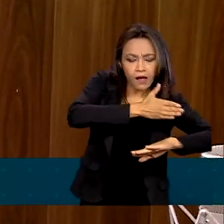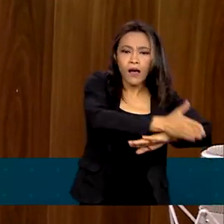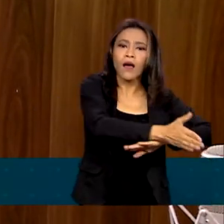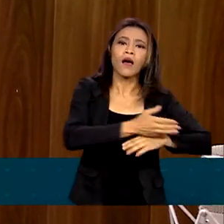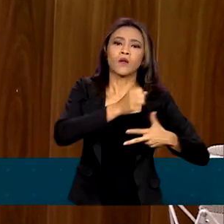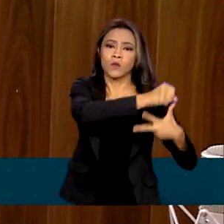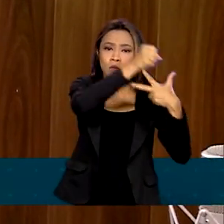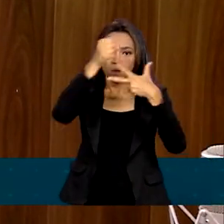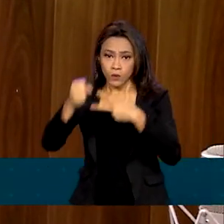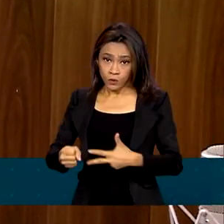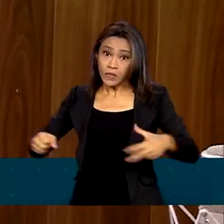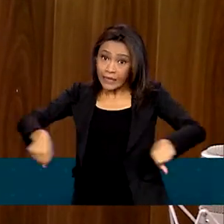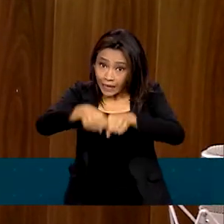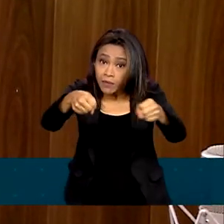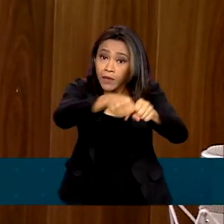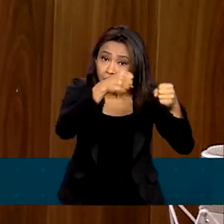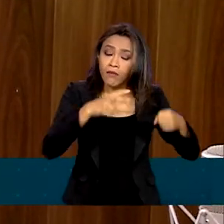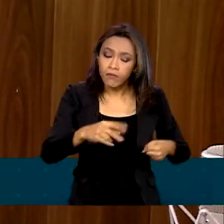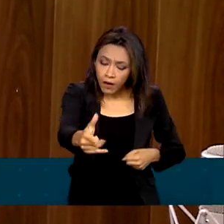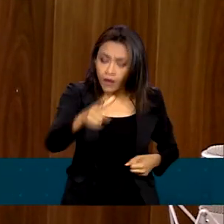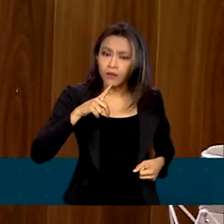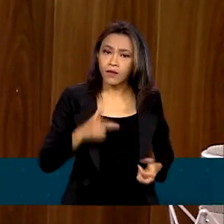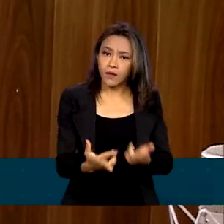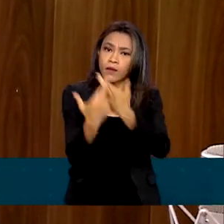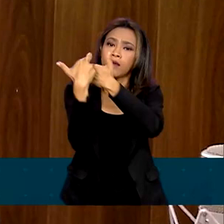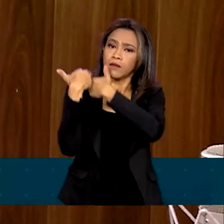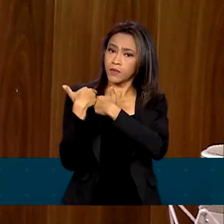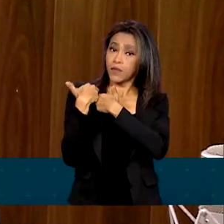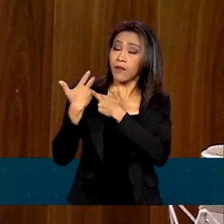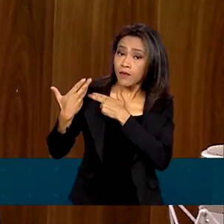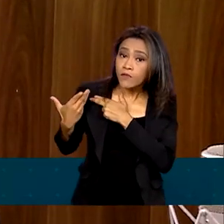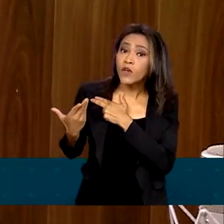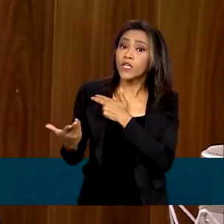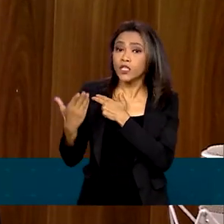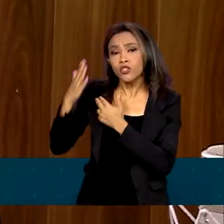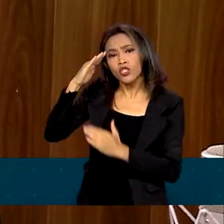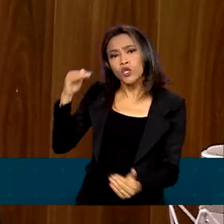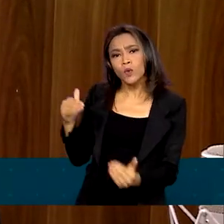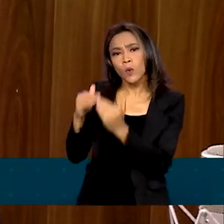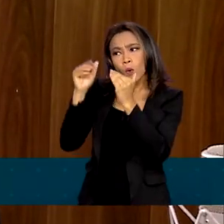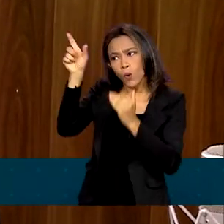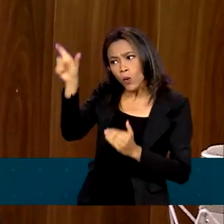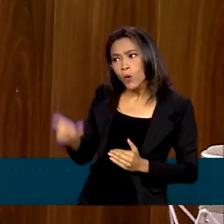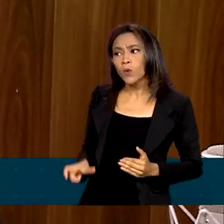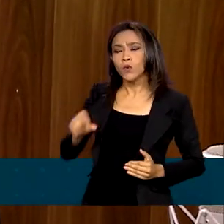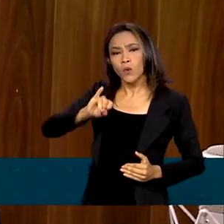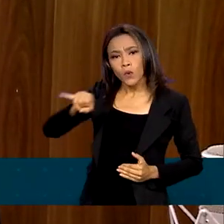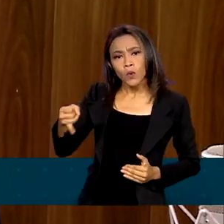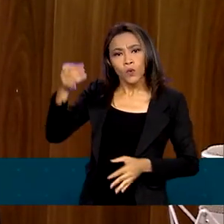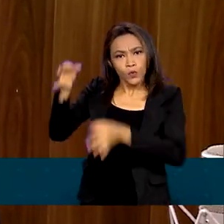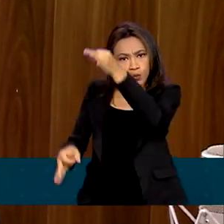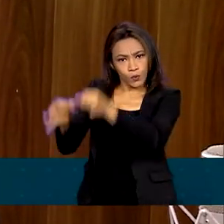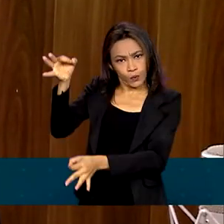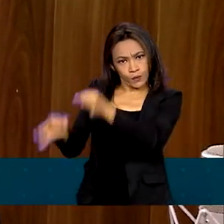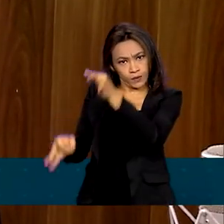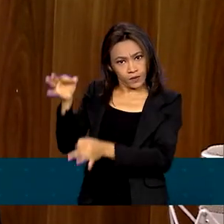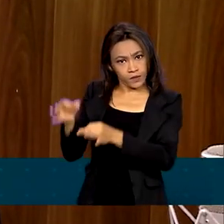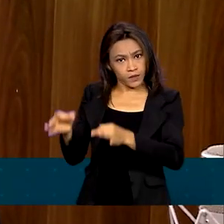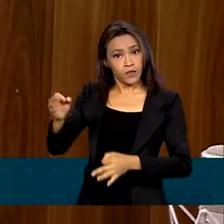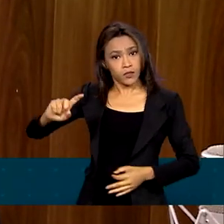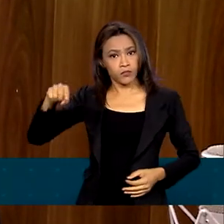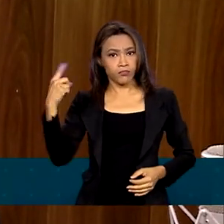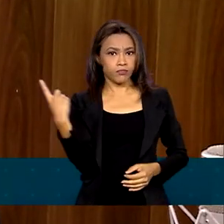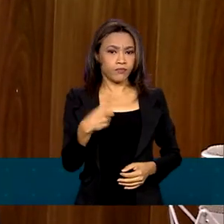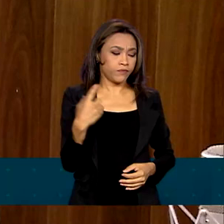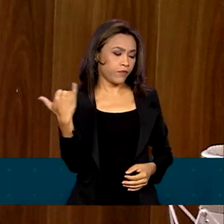serão responsabilizados e foi esse o entendimento que foi acolhido pelo juiz da Oitava Vara Federal de Brasília ao determinar